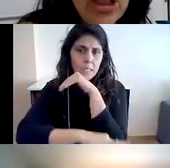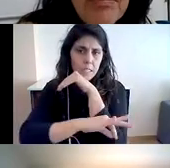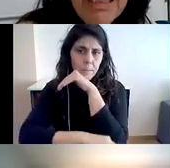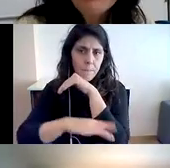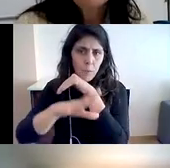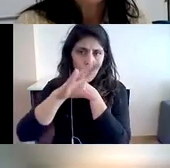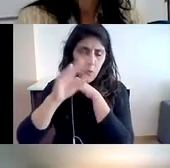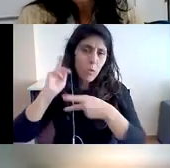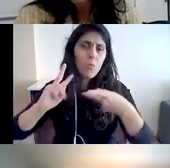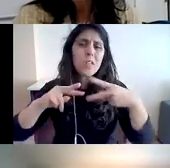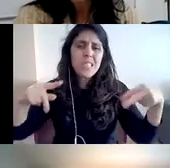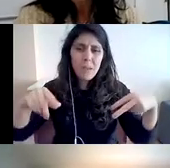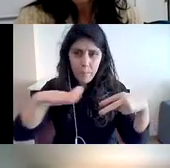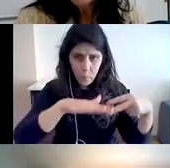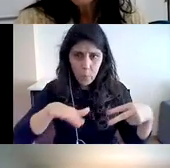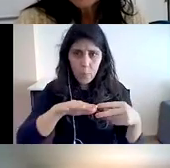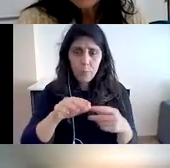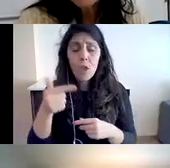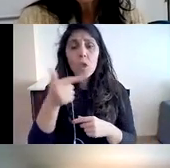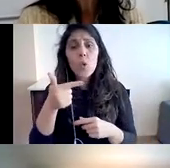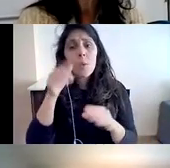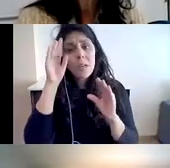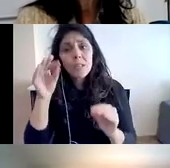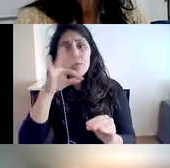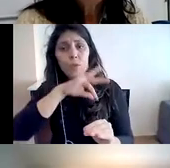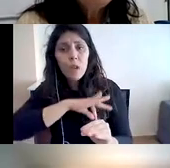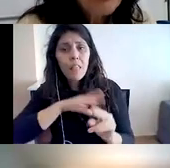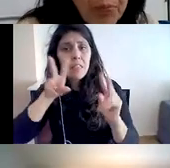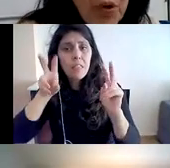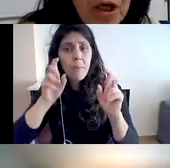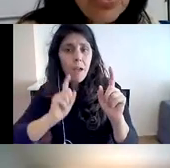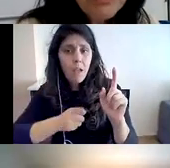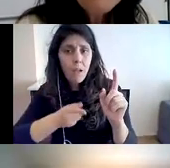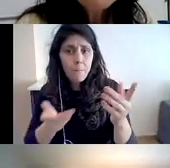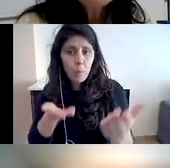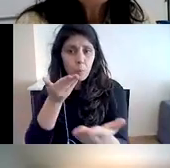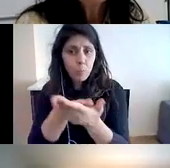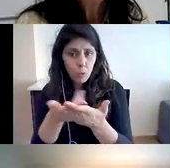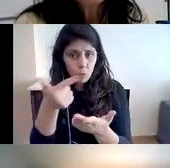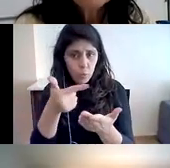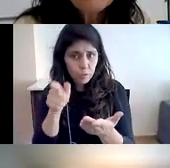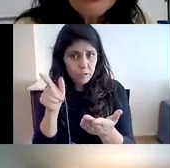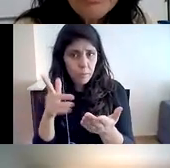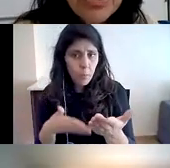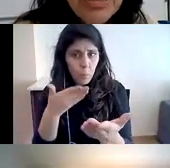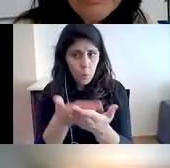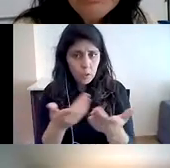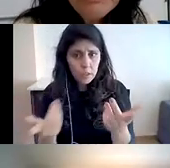o tema era este. E foi uma turma do ensino profissional que propôs que fosse